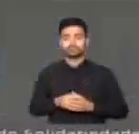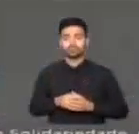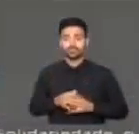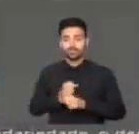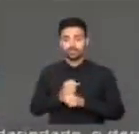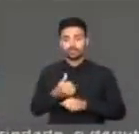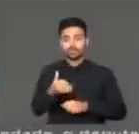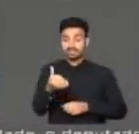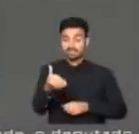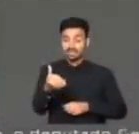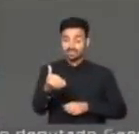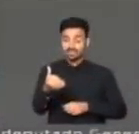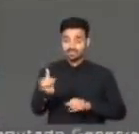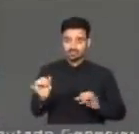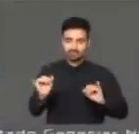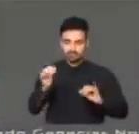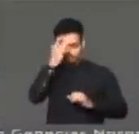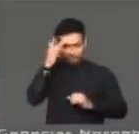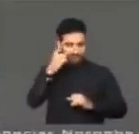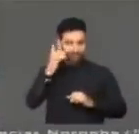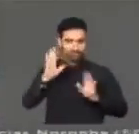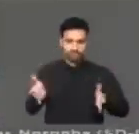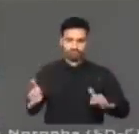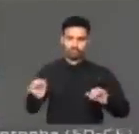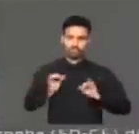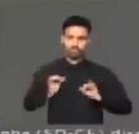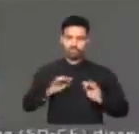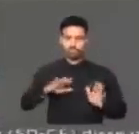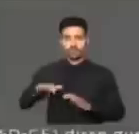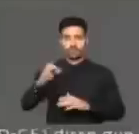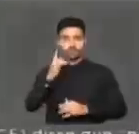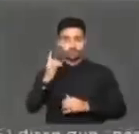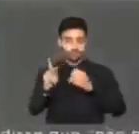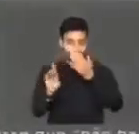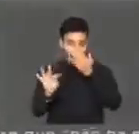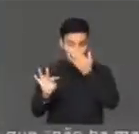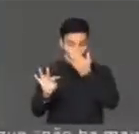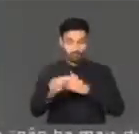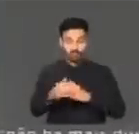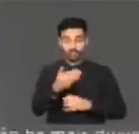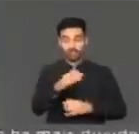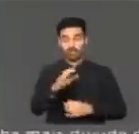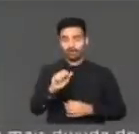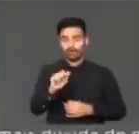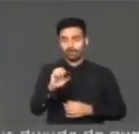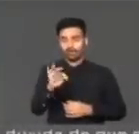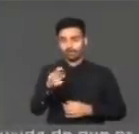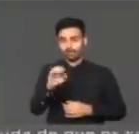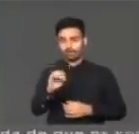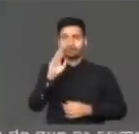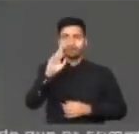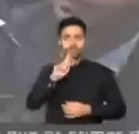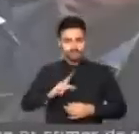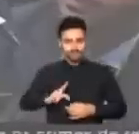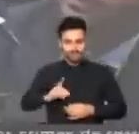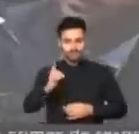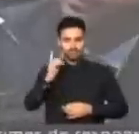5, 6 votos. Deputado Caetano, do PT. Senhor presidente, povo